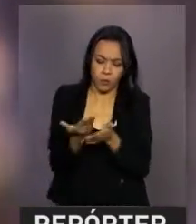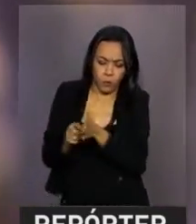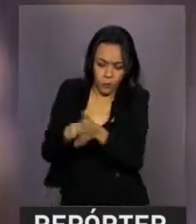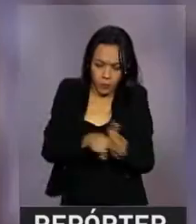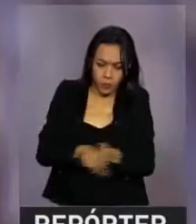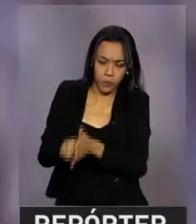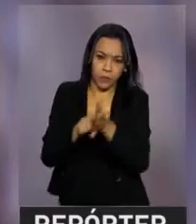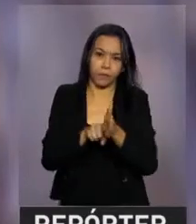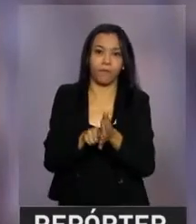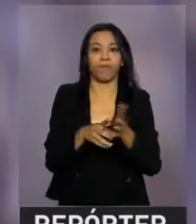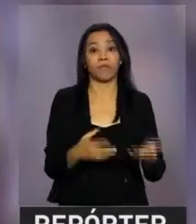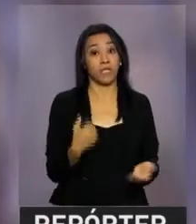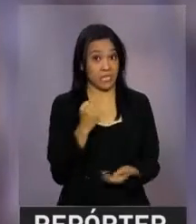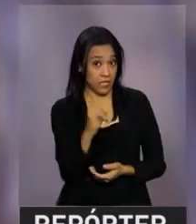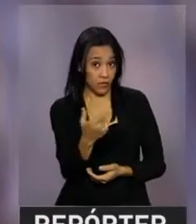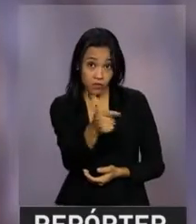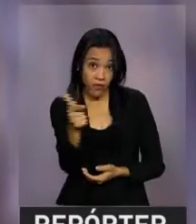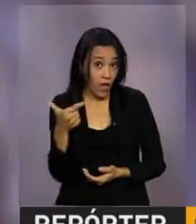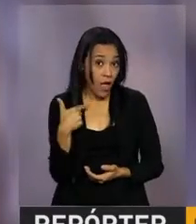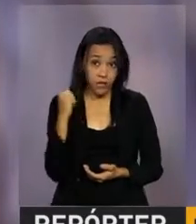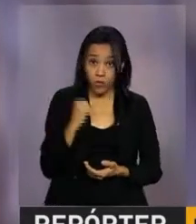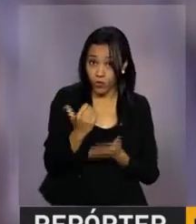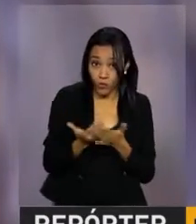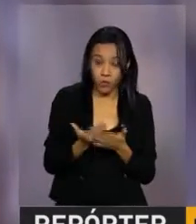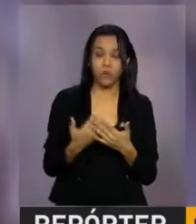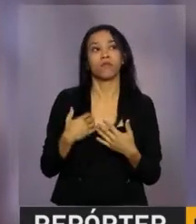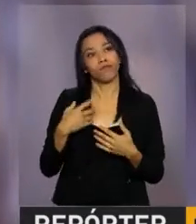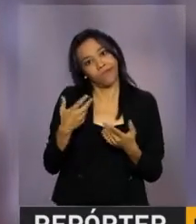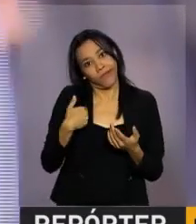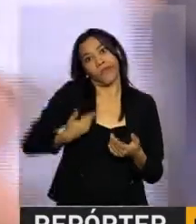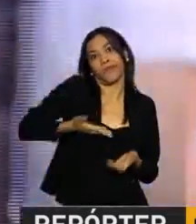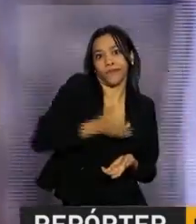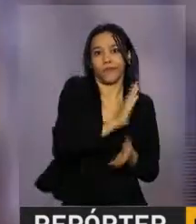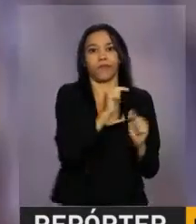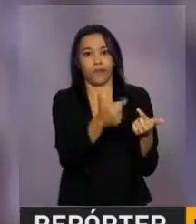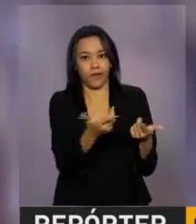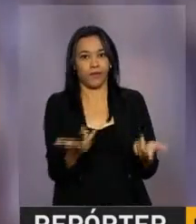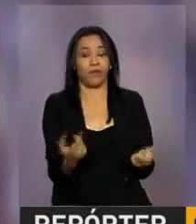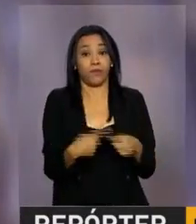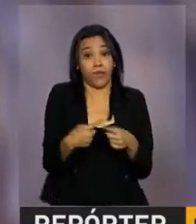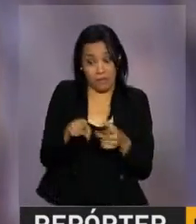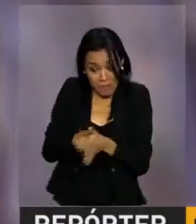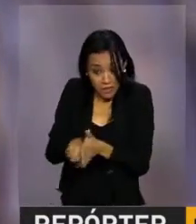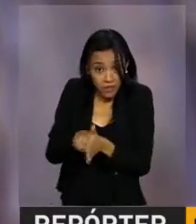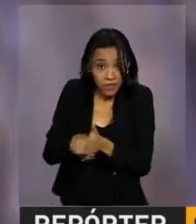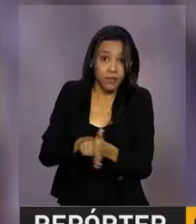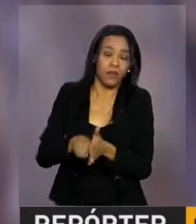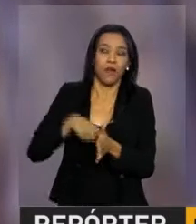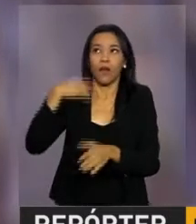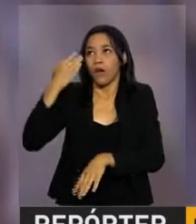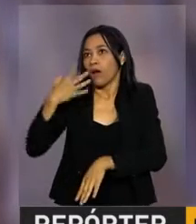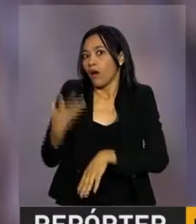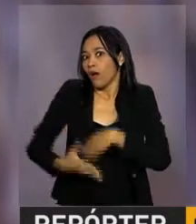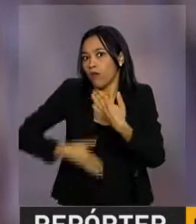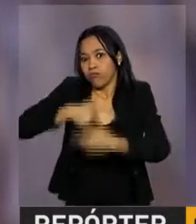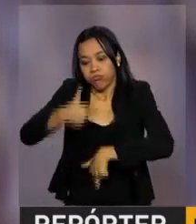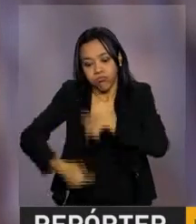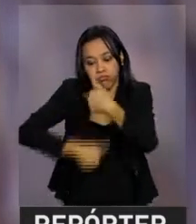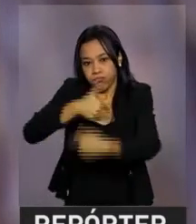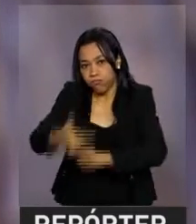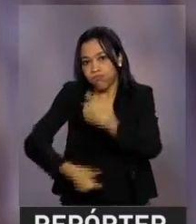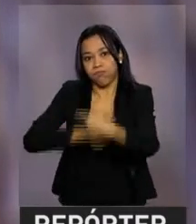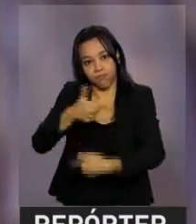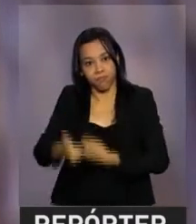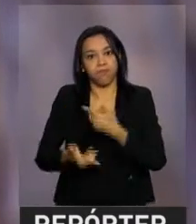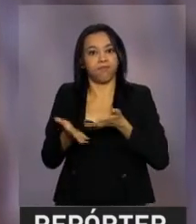estudos se não houvesse a bolsa é com certeza teria que trabalhar porque a pesquisa ela demanda recursos da gente né dos